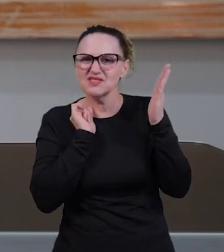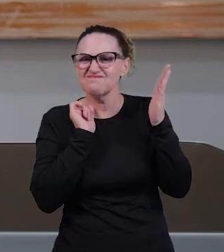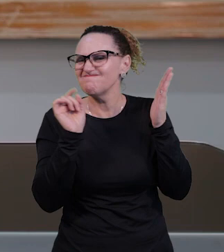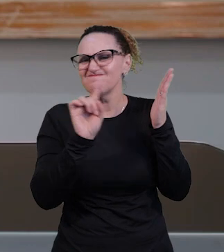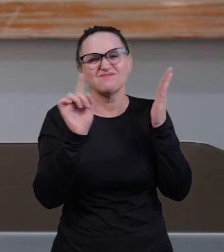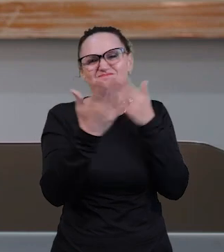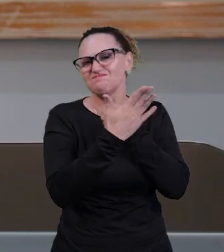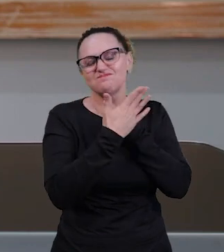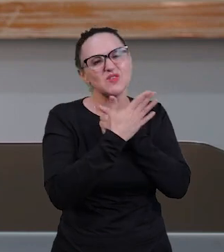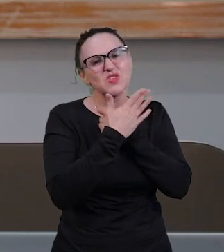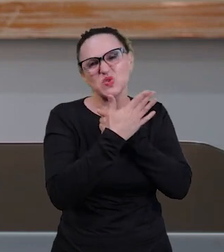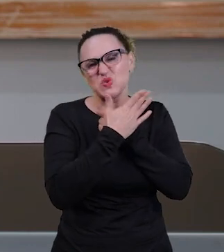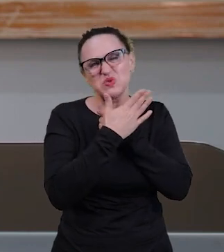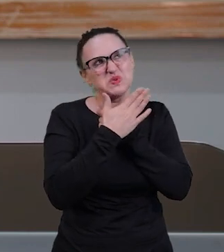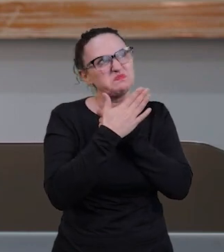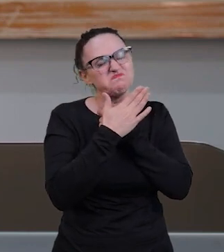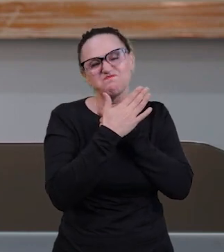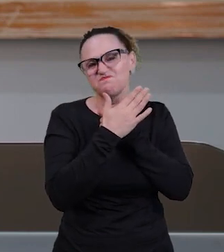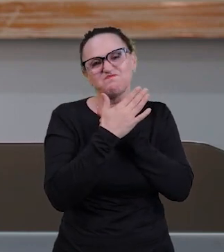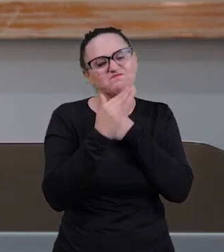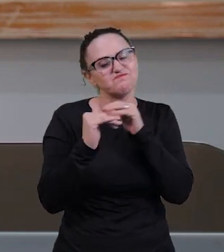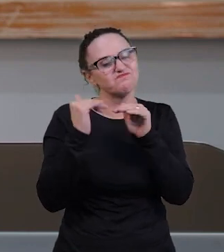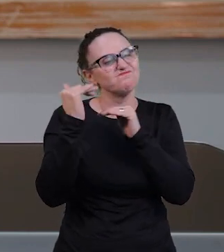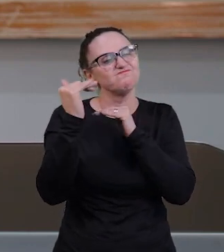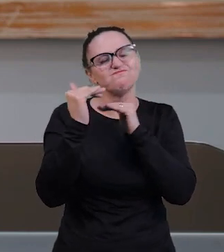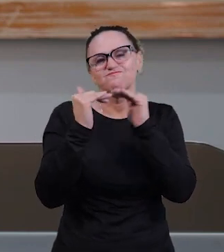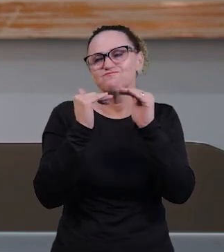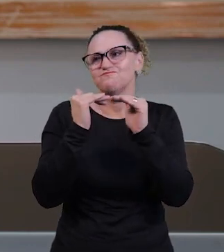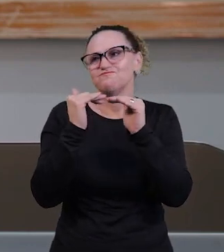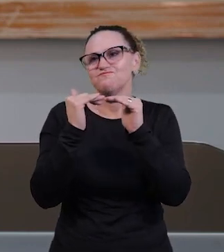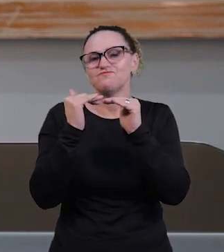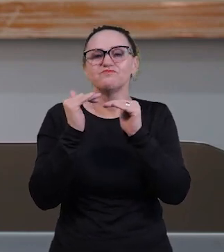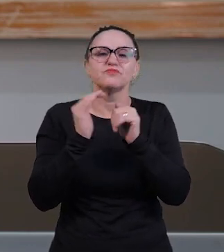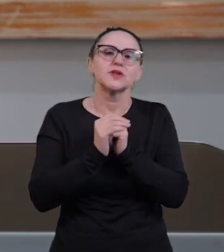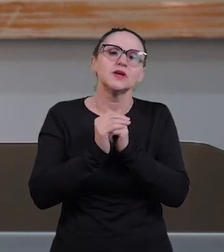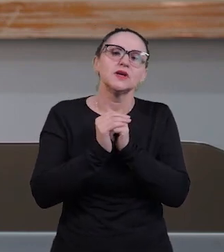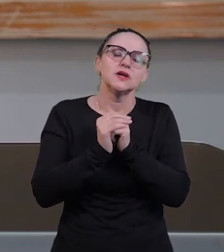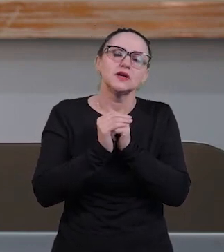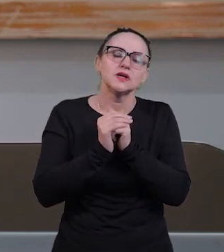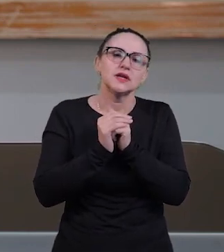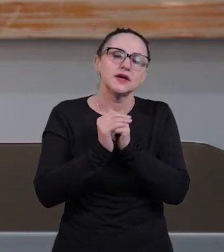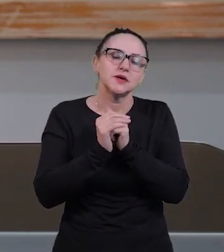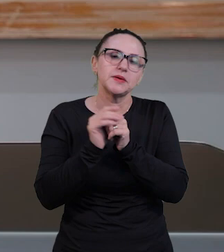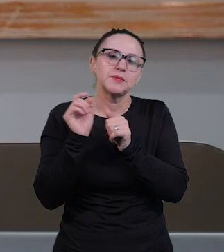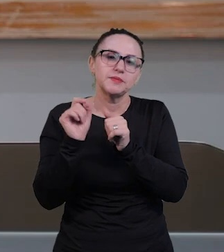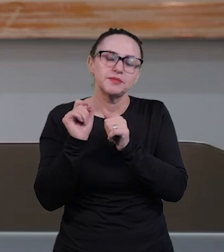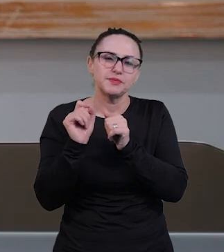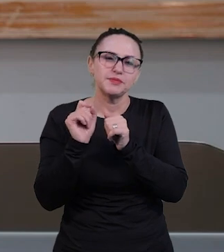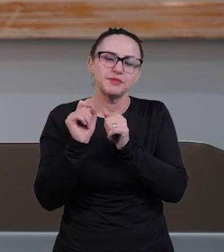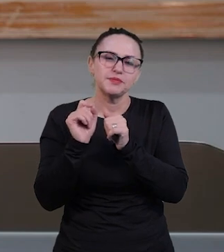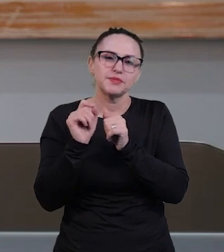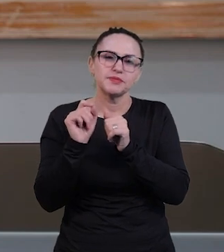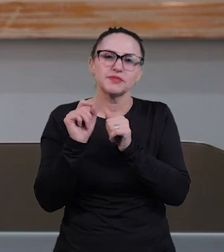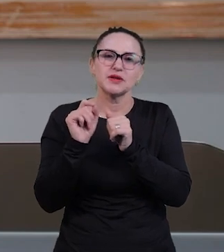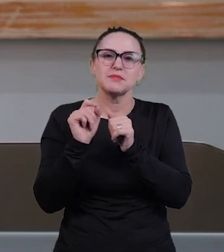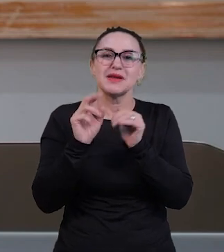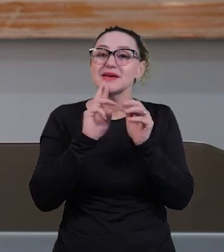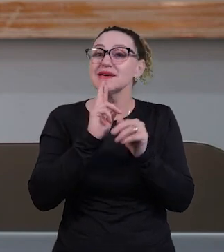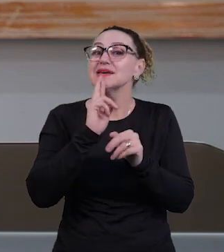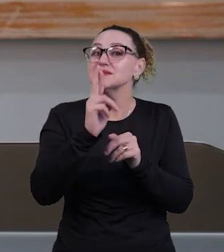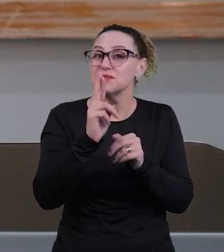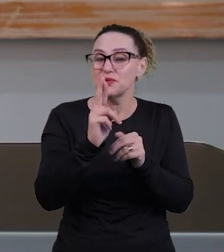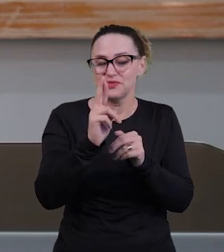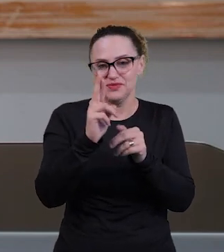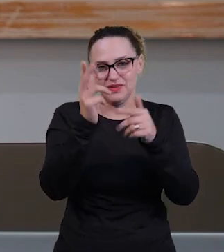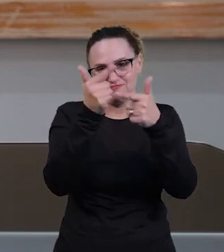auxiliam, não avançam em termos de concepção, né, para que possamos responder a